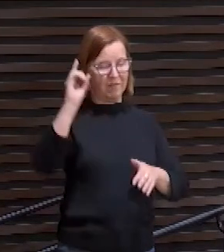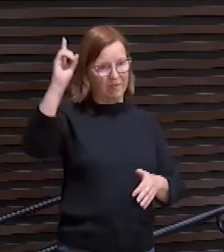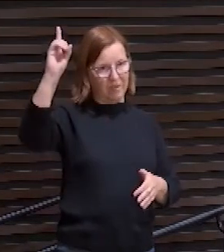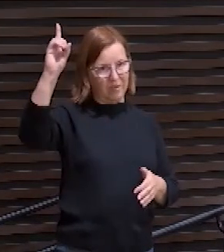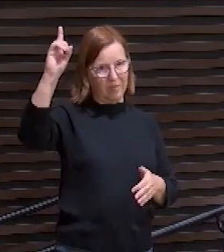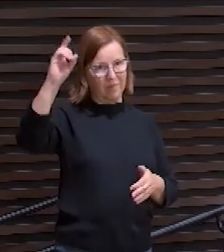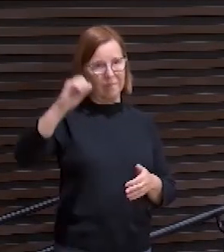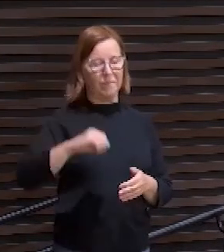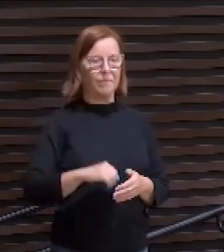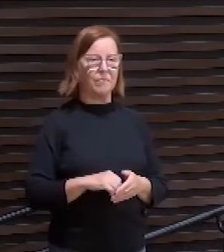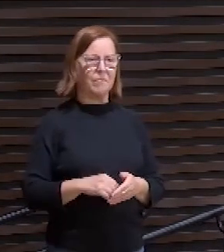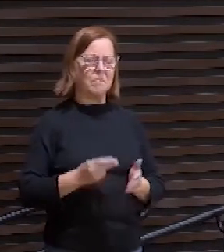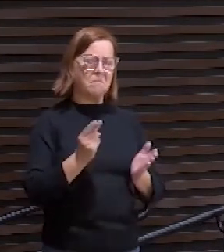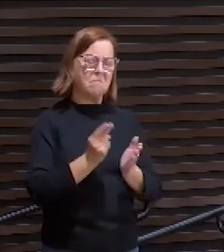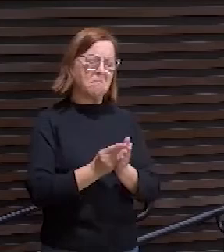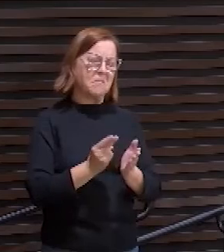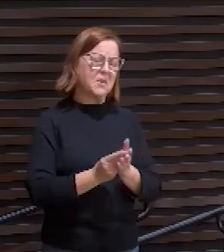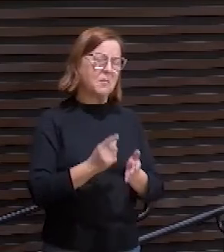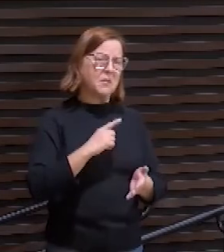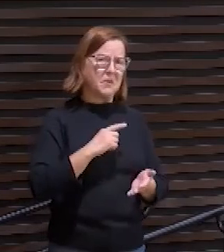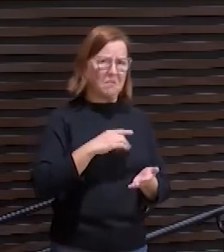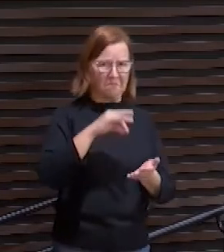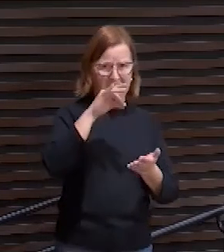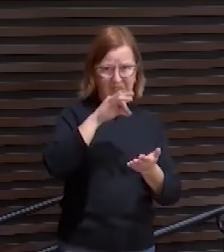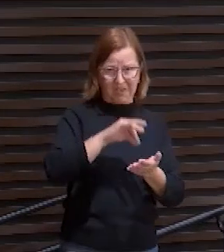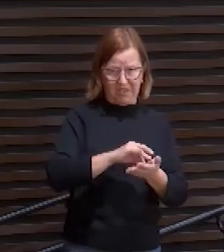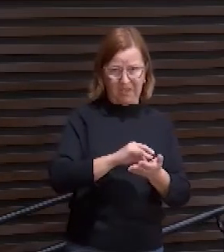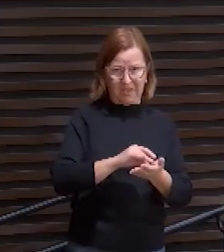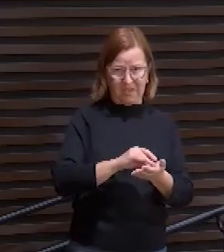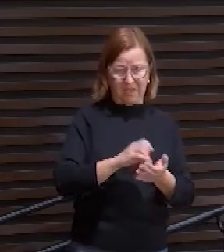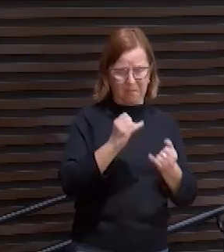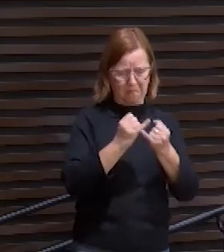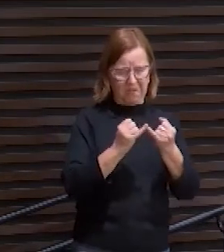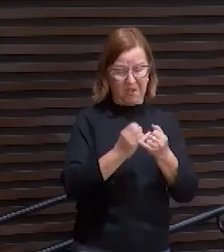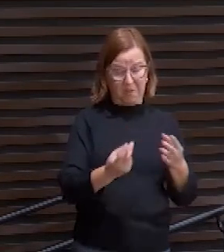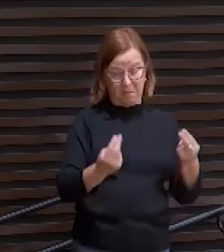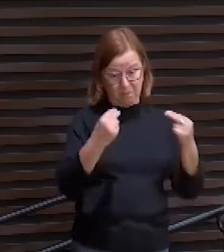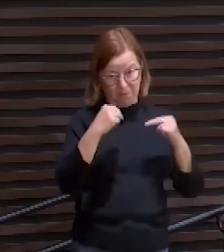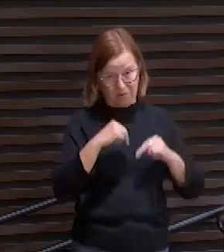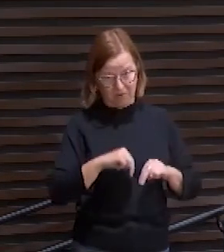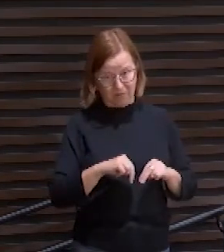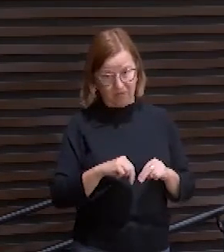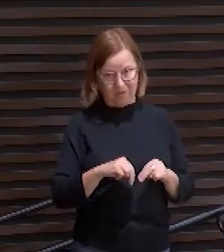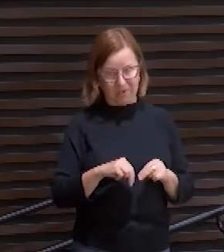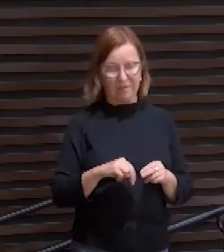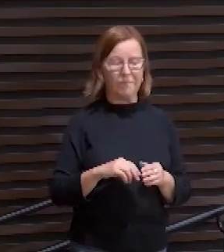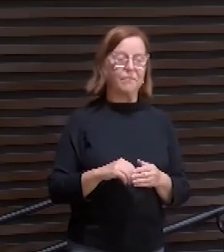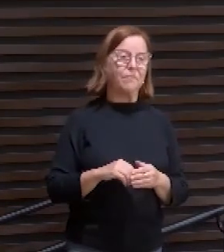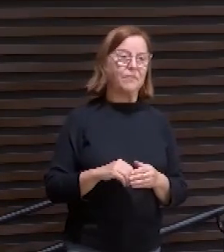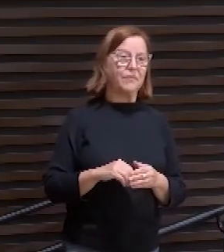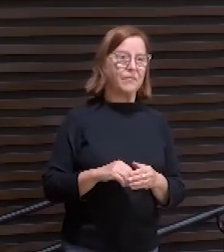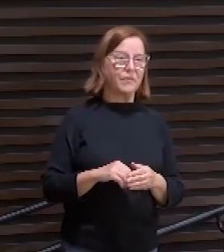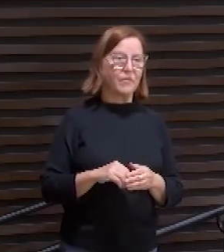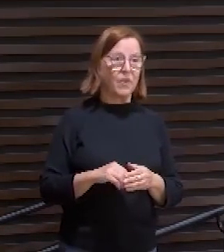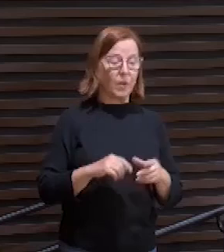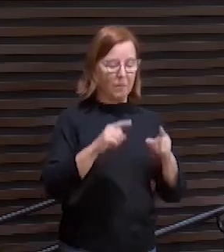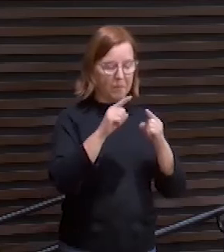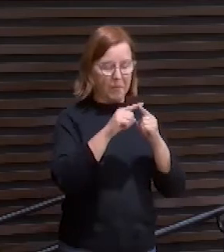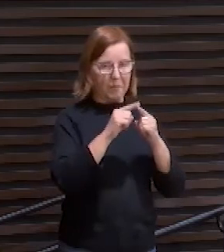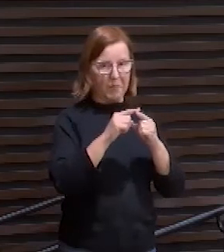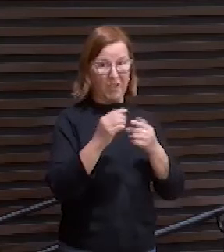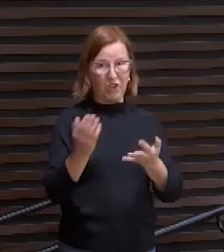toda sinceridade e aparente humildade, nós concluímos duas coisas aqui. Primeiro, o